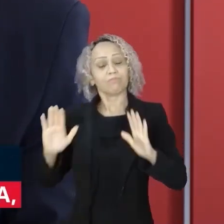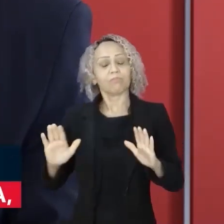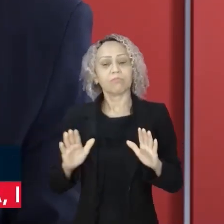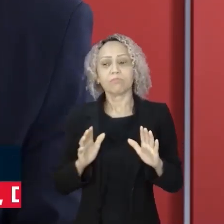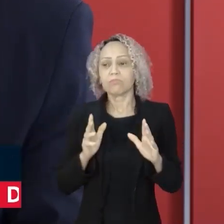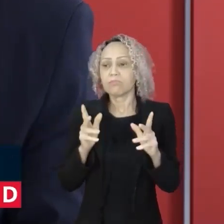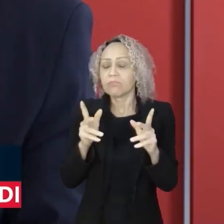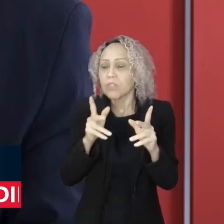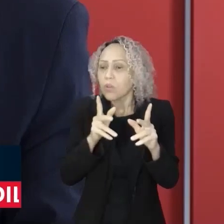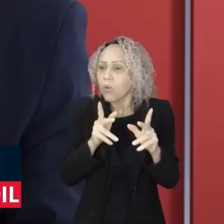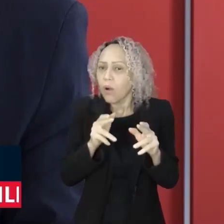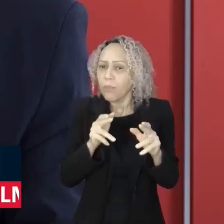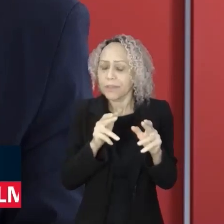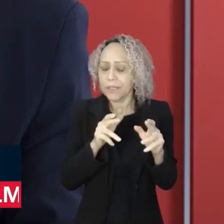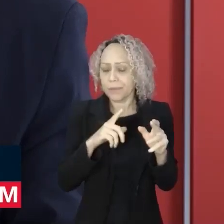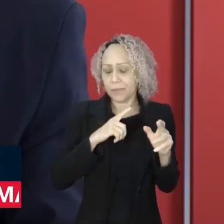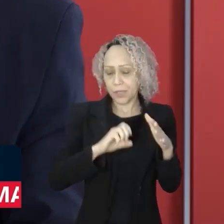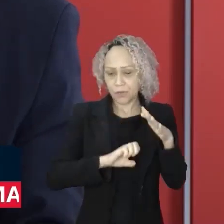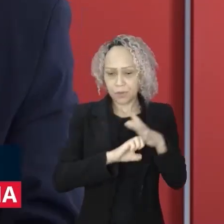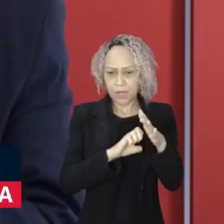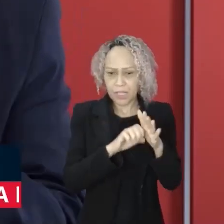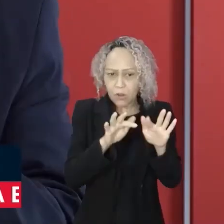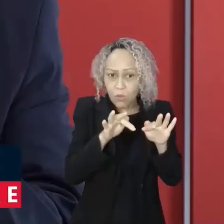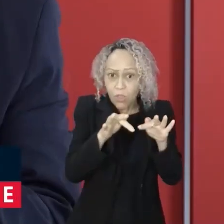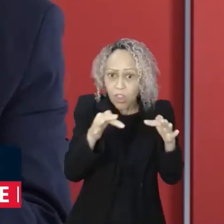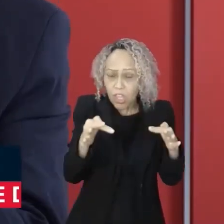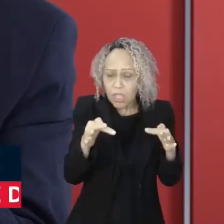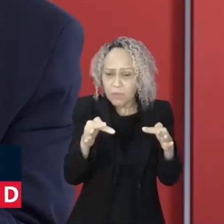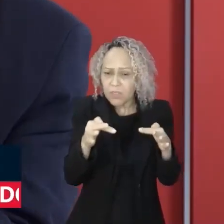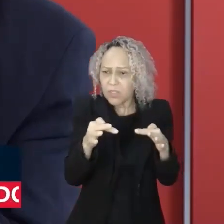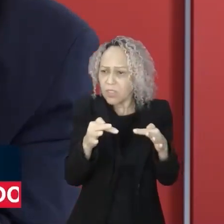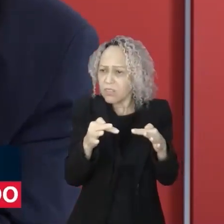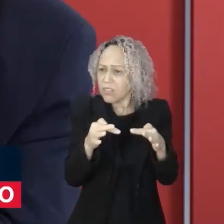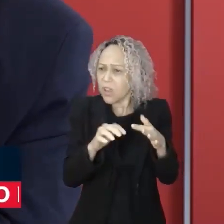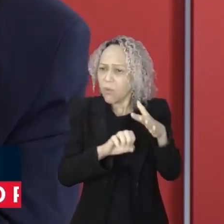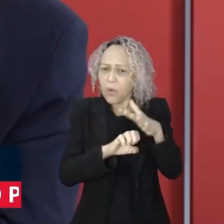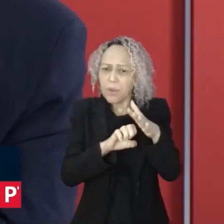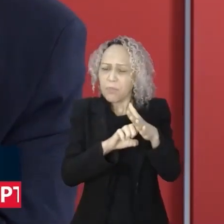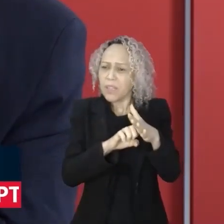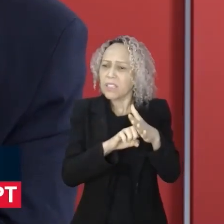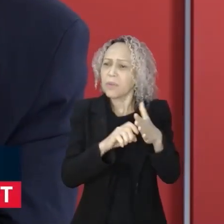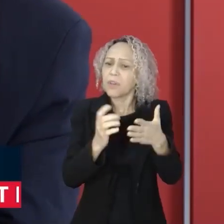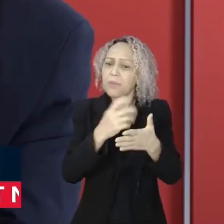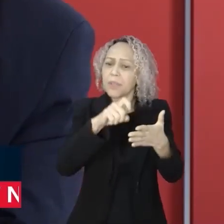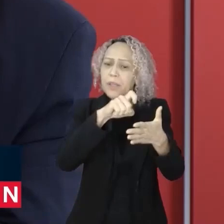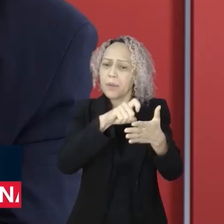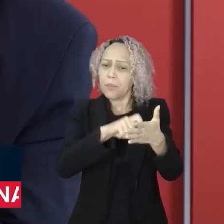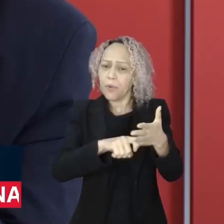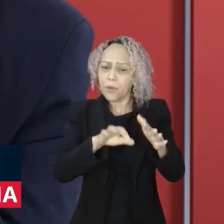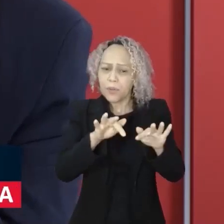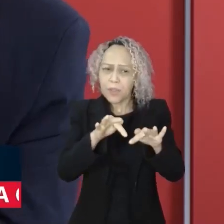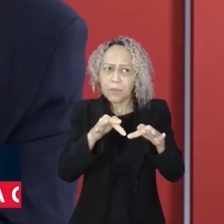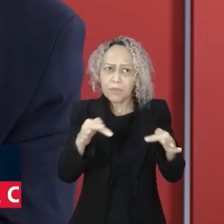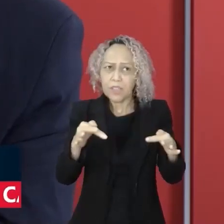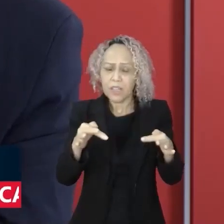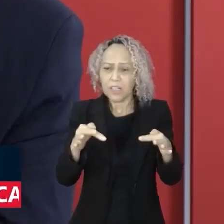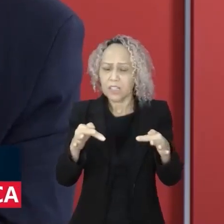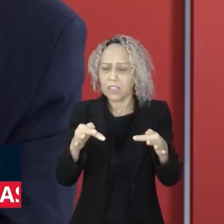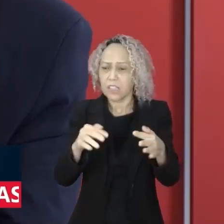pequena empresa, que gera mais emprego e que tem tributos simplificados, tem